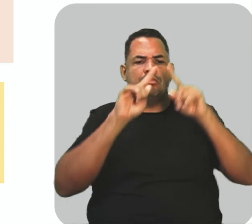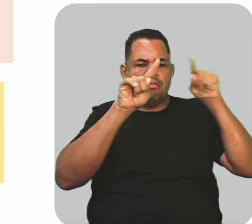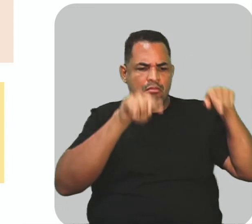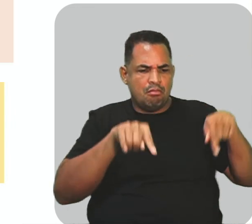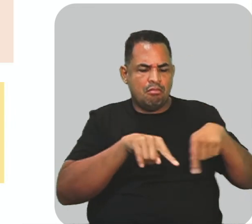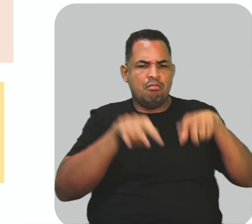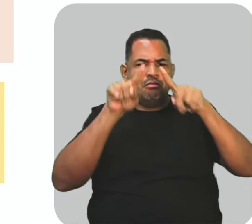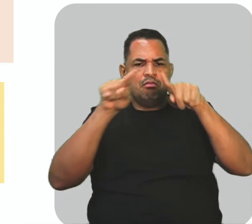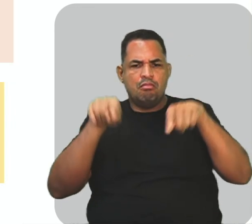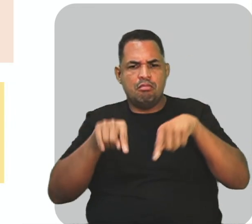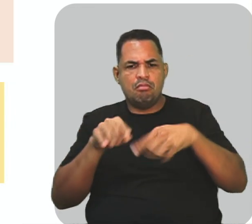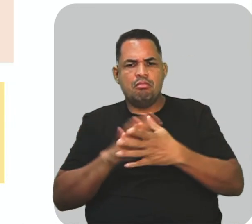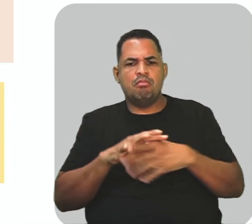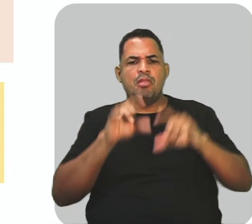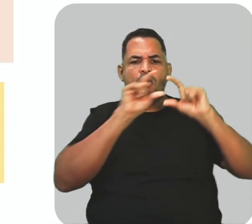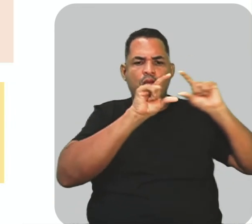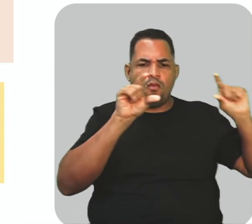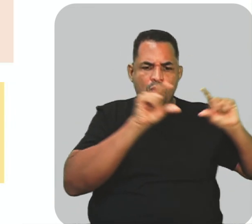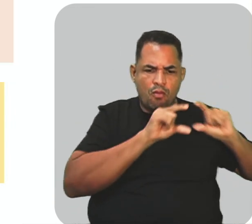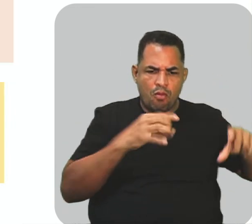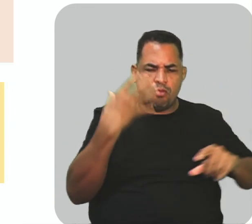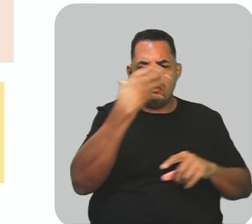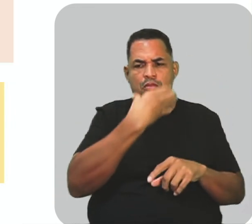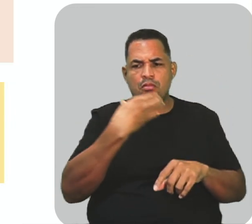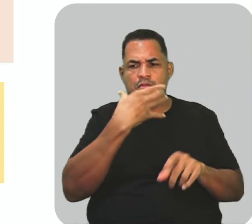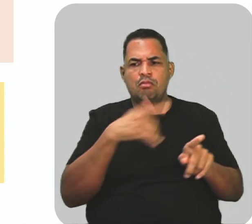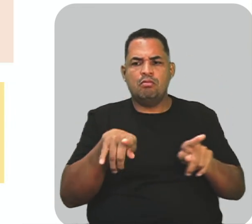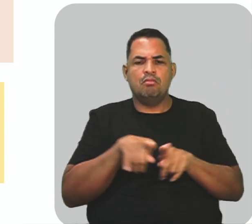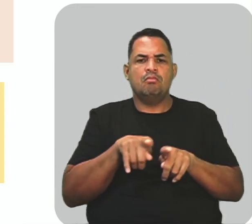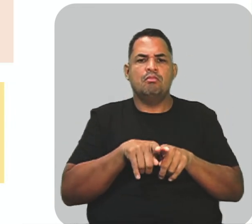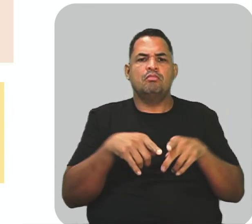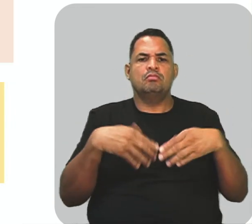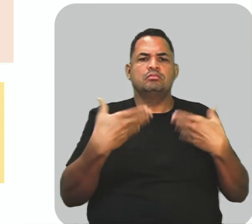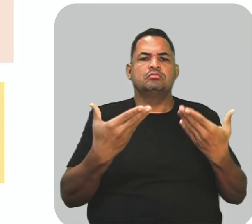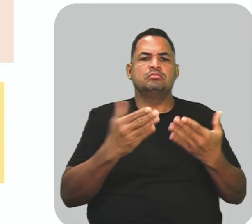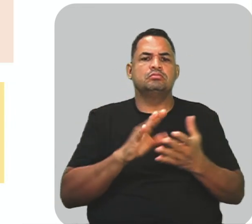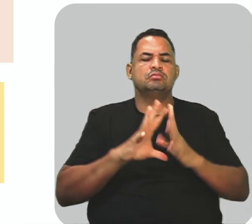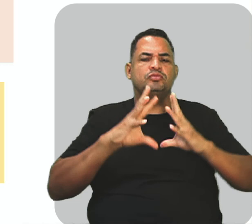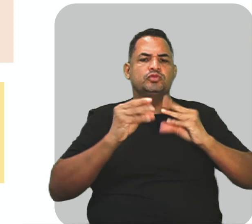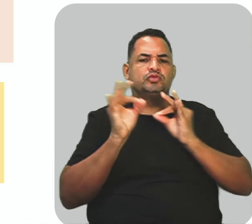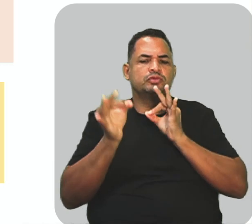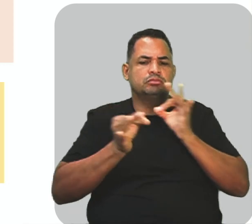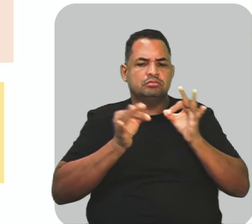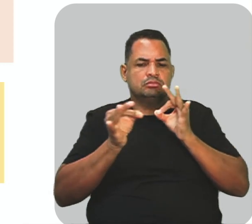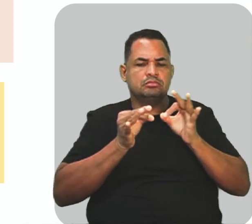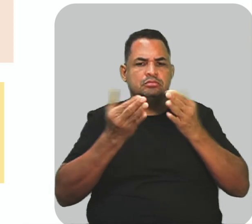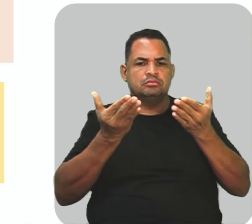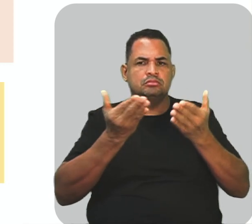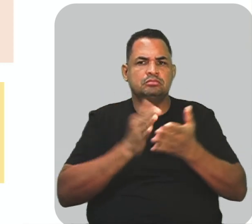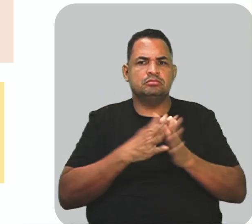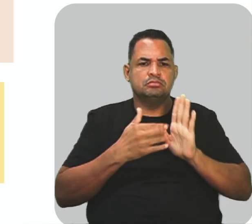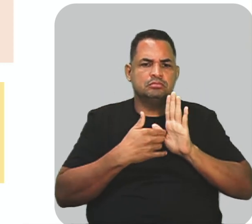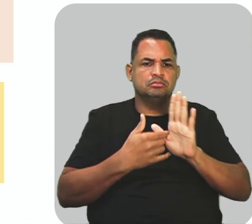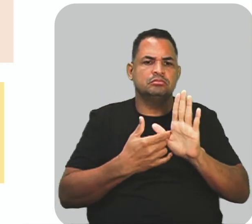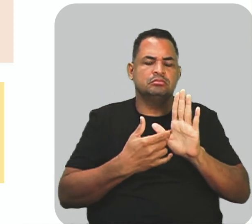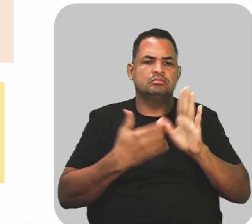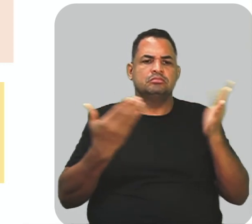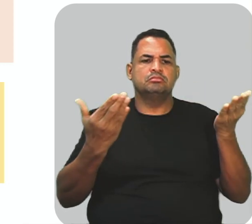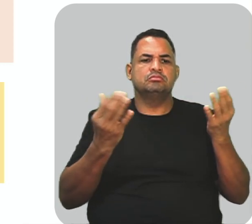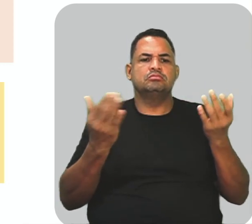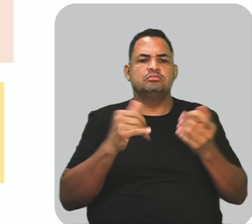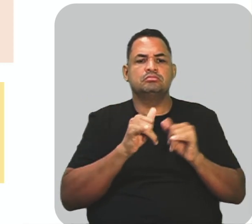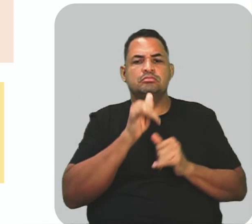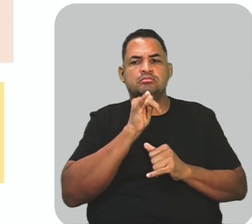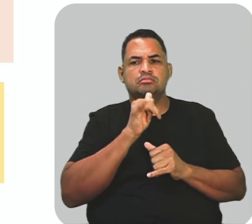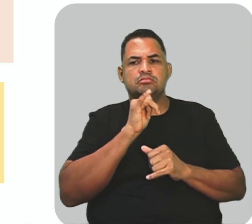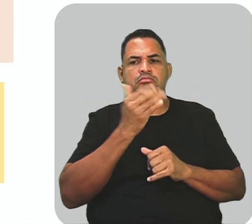tirinhas, seja no verso de uma música, tá? Então, deixar tudo muito bem certinho. Então, a gente traz para você esses exemplos